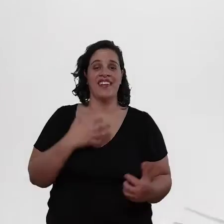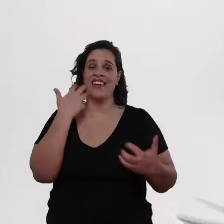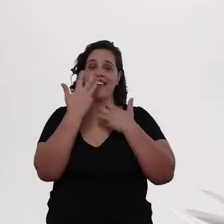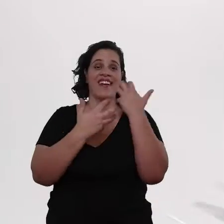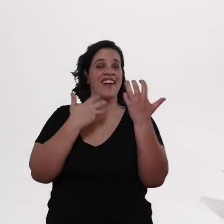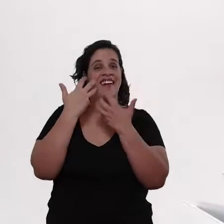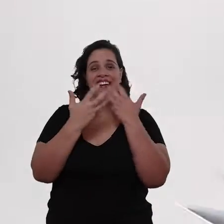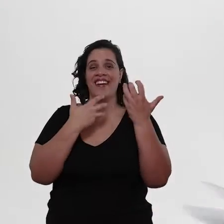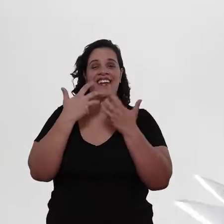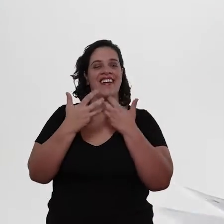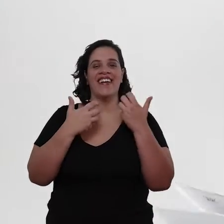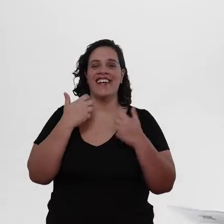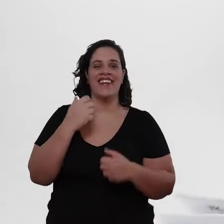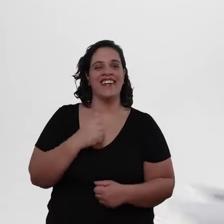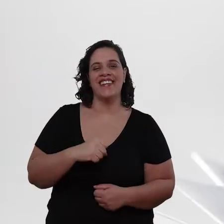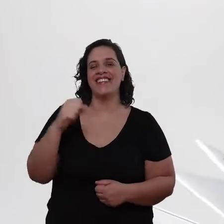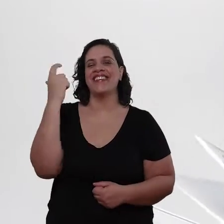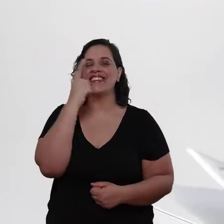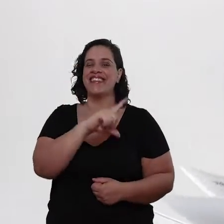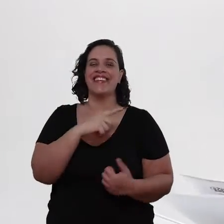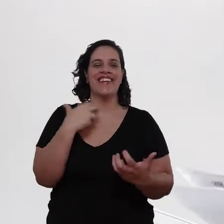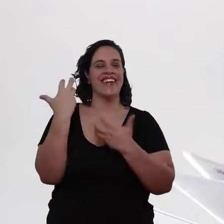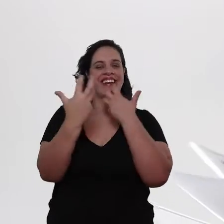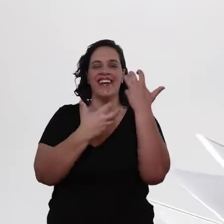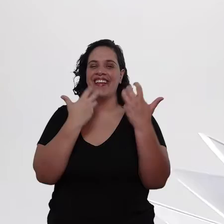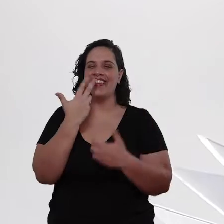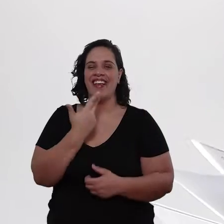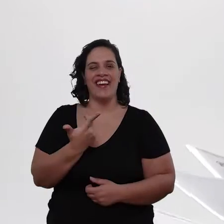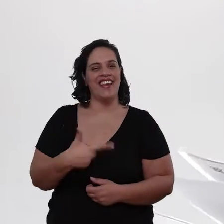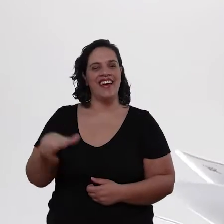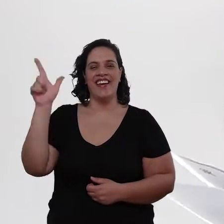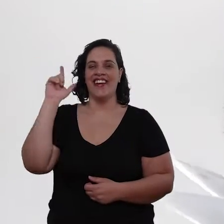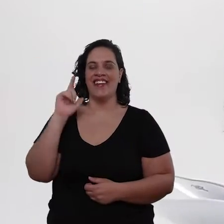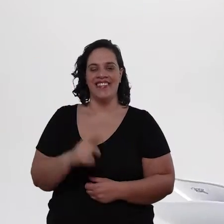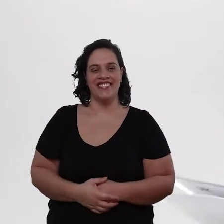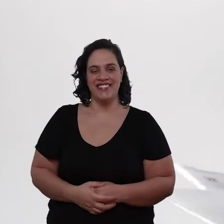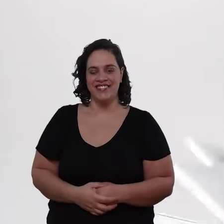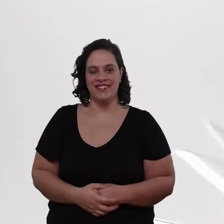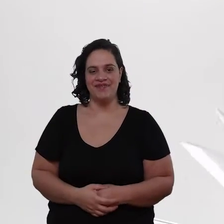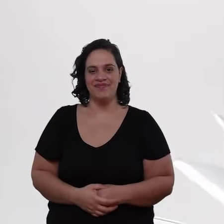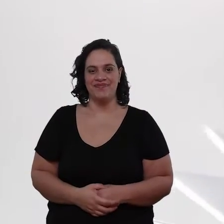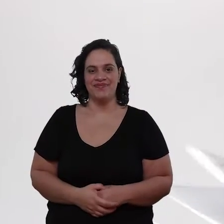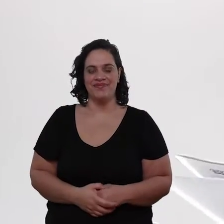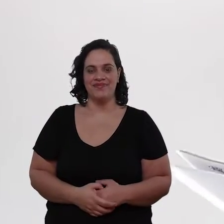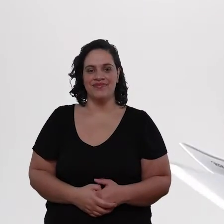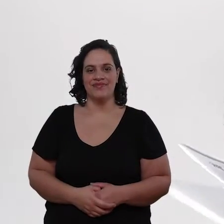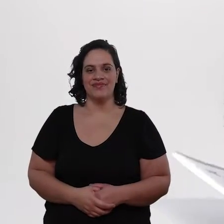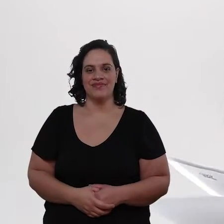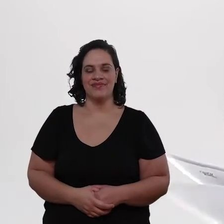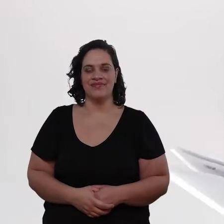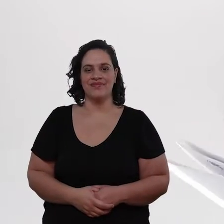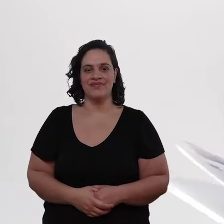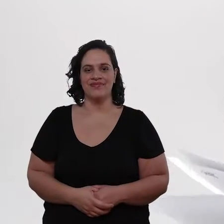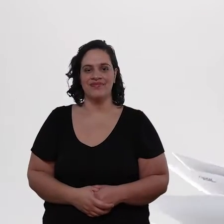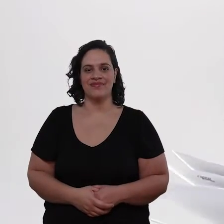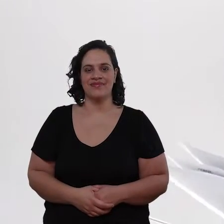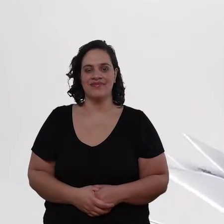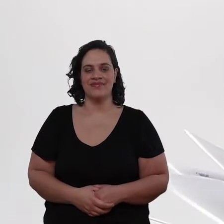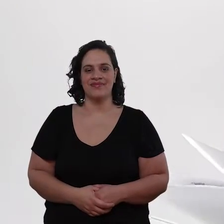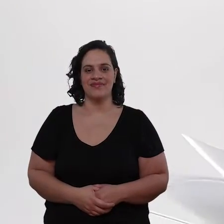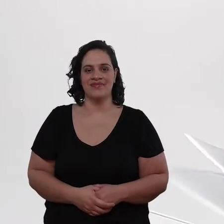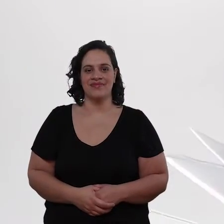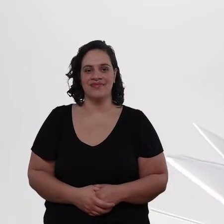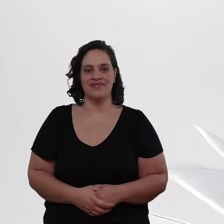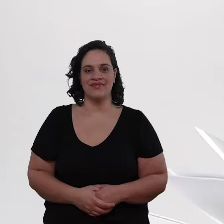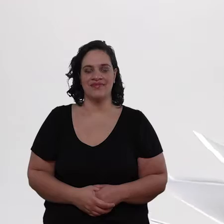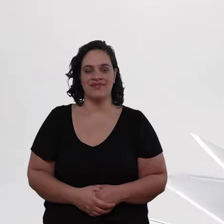E se pôs a cantarolar. Arreia tate que tal tá nenhum. Arreia dade que tal tá dendim.